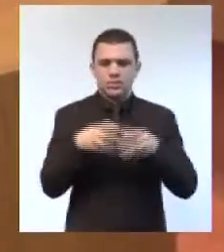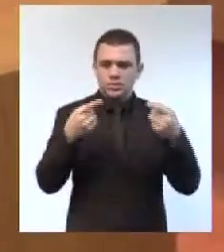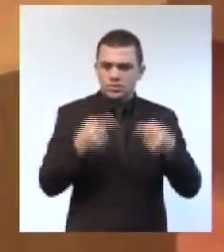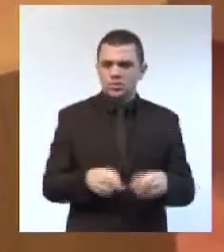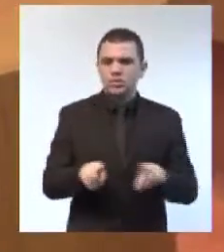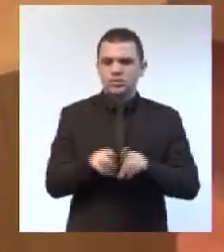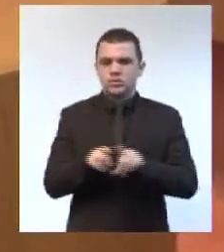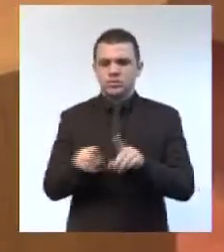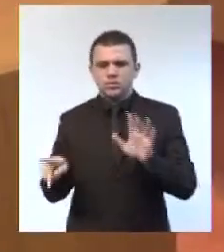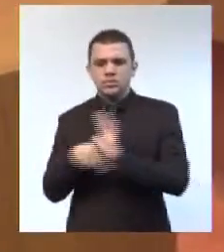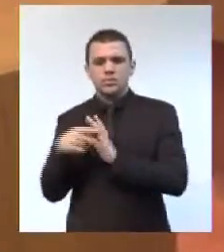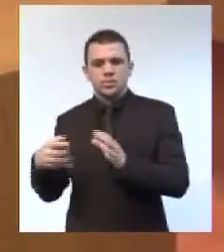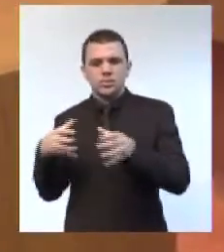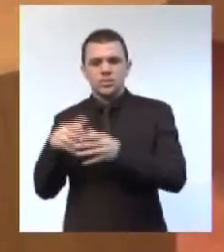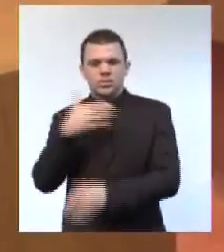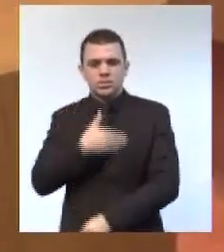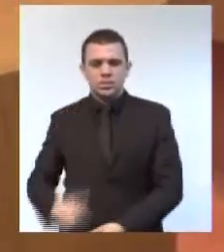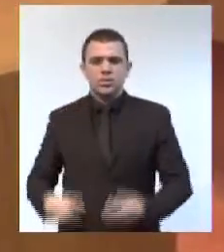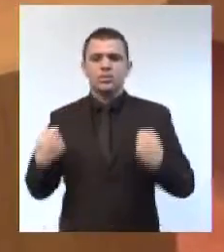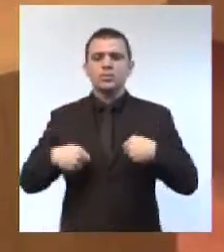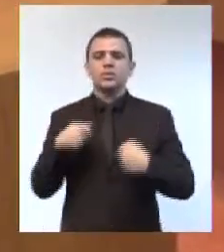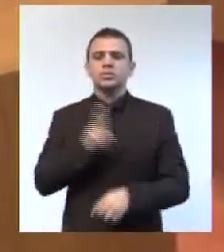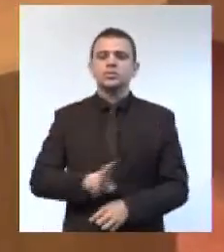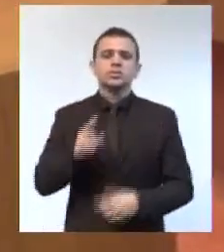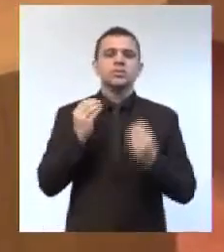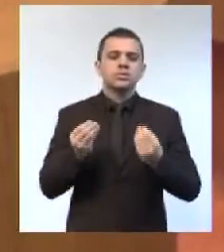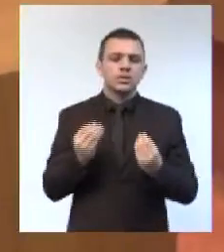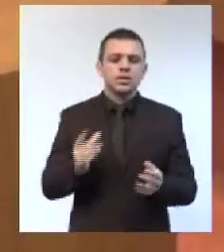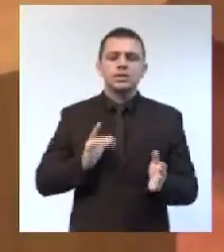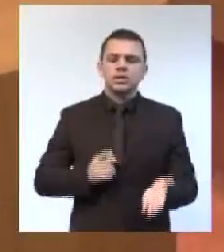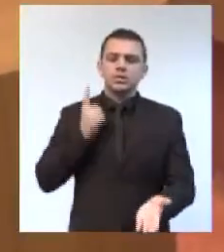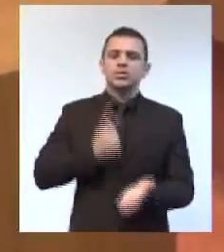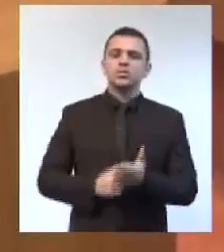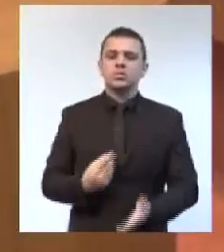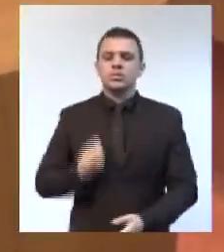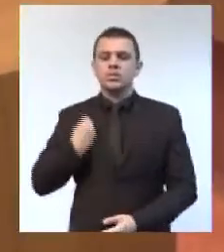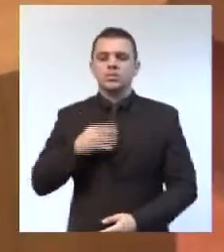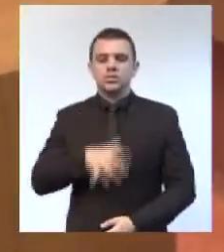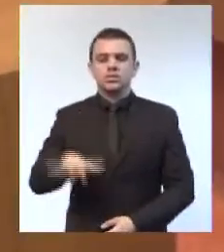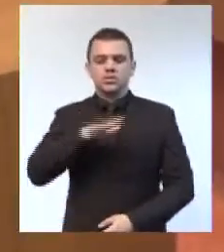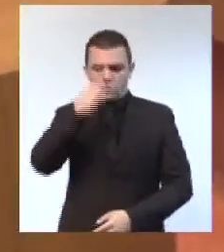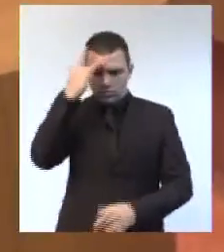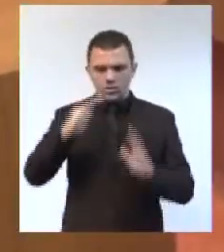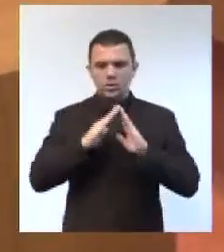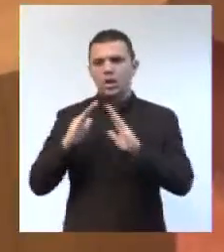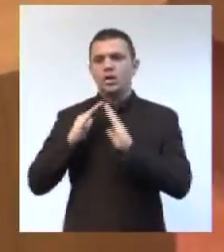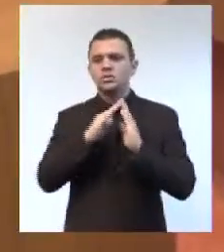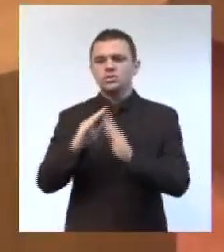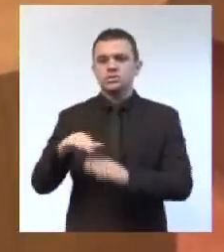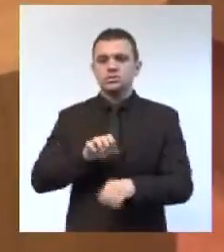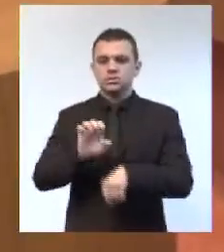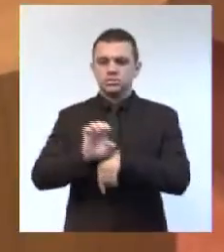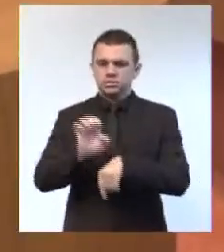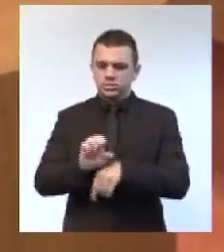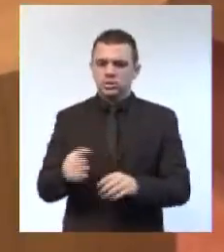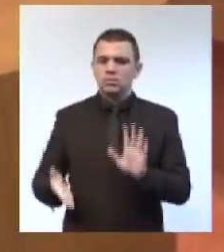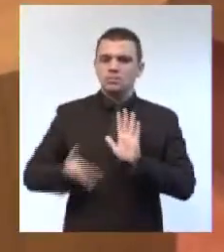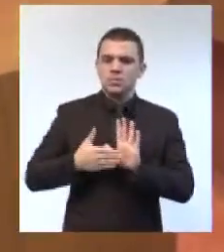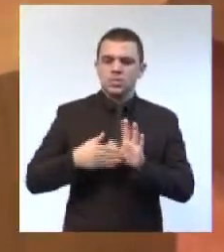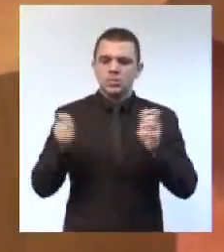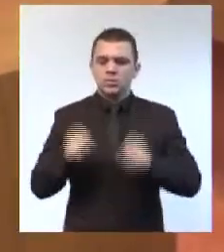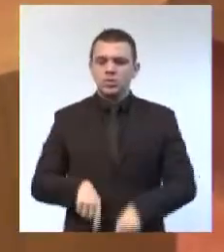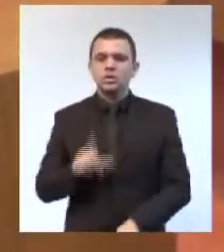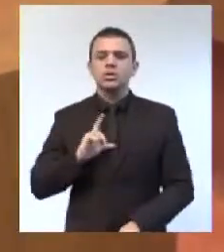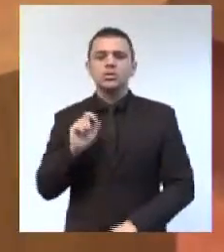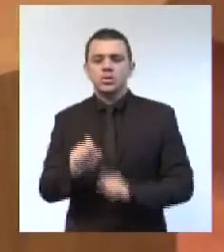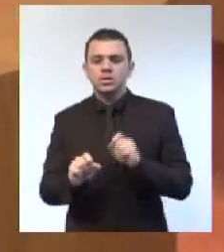que ser utilizada para a proposição de um pacto pela vida aqui dos moradores do nosso Estado. Propostas que possam sair daqui e